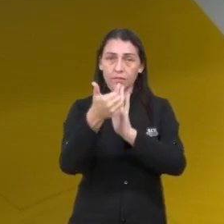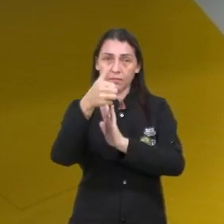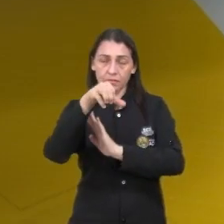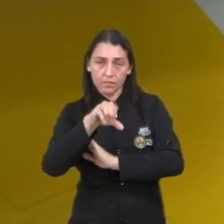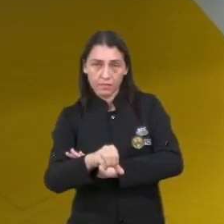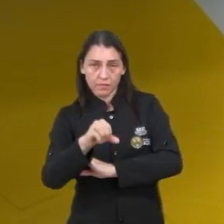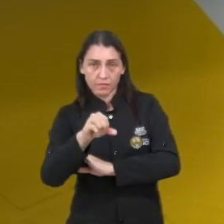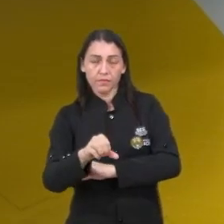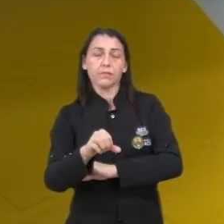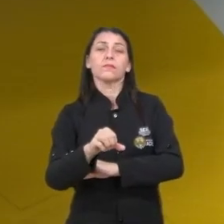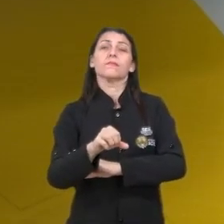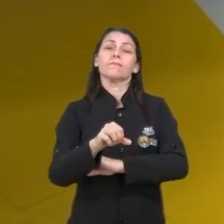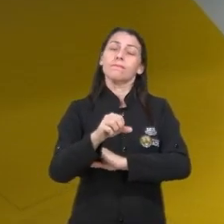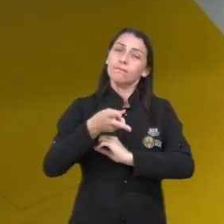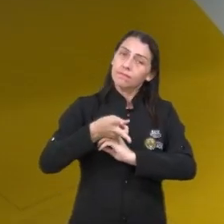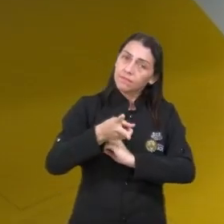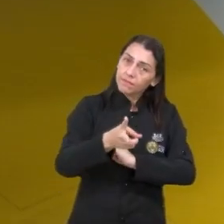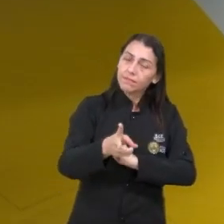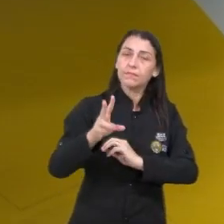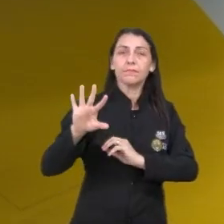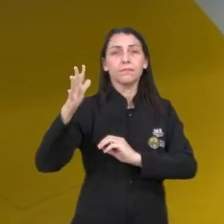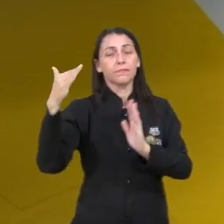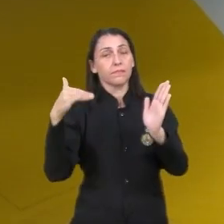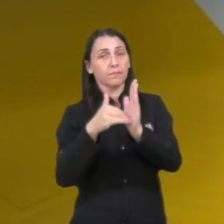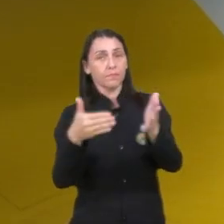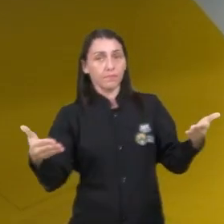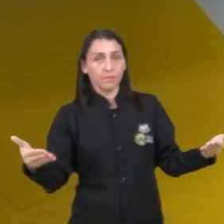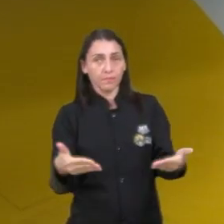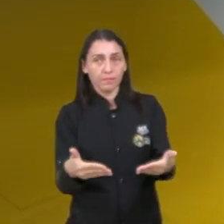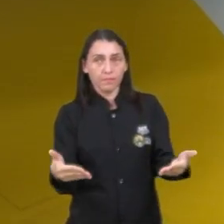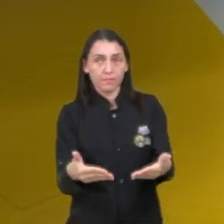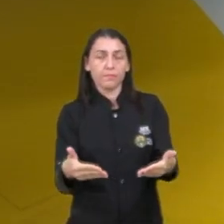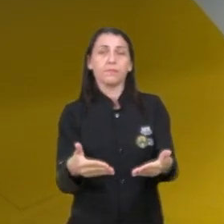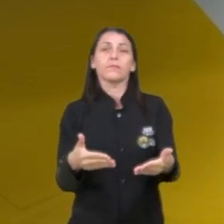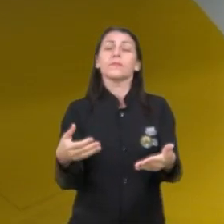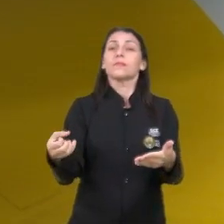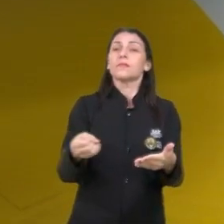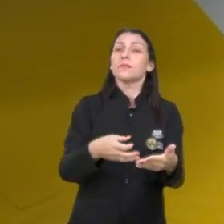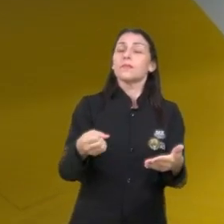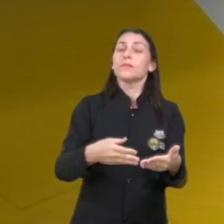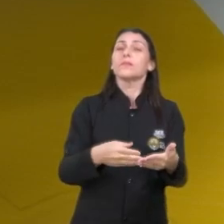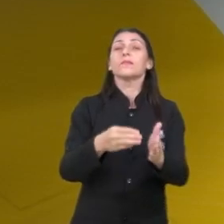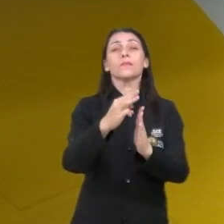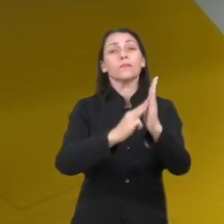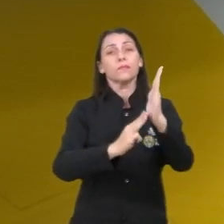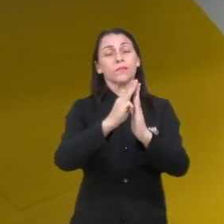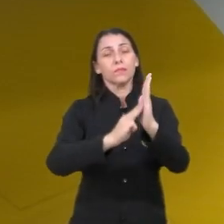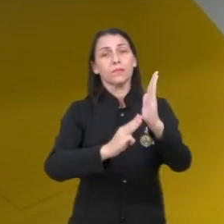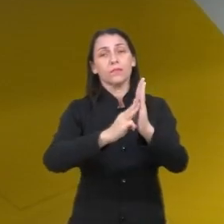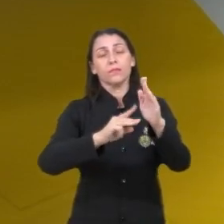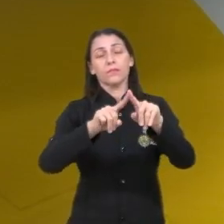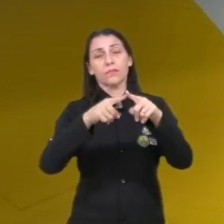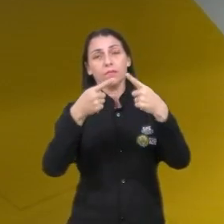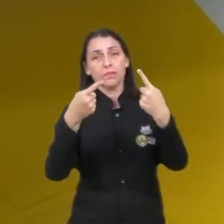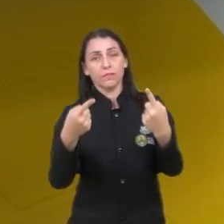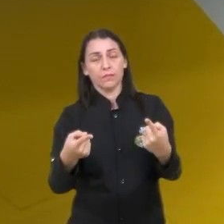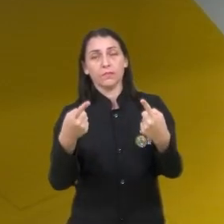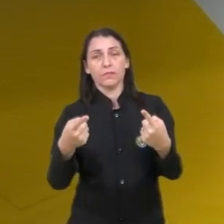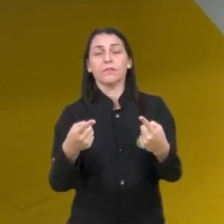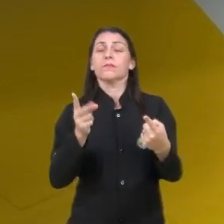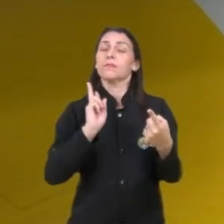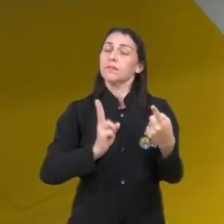XIX, ela vai continuar acontecendo até os dias atuais, com a renovação dos seus métodos, mas uma coisa